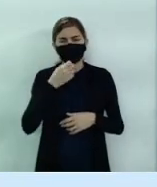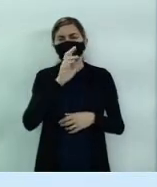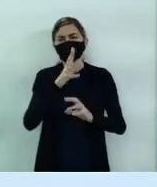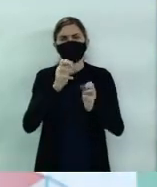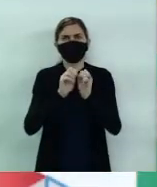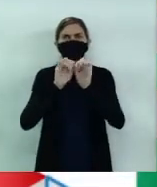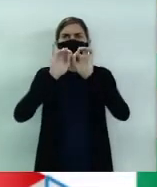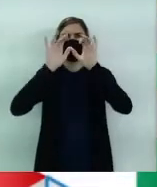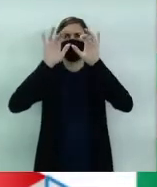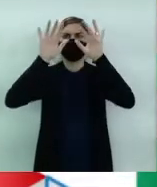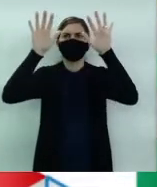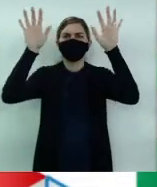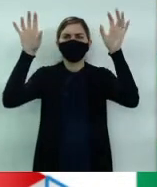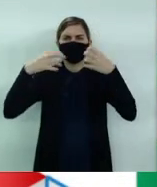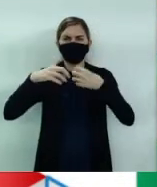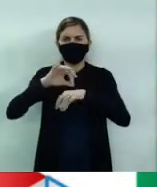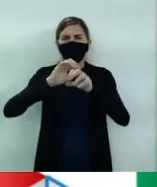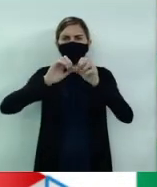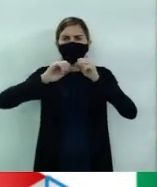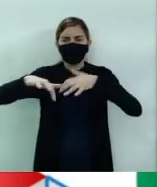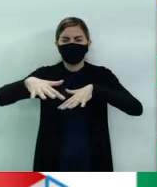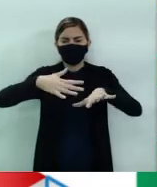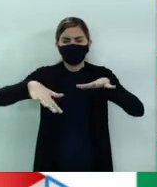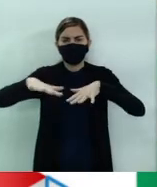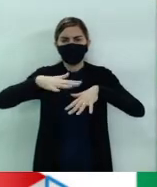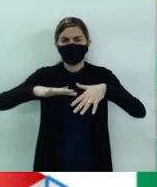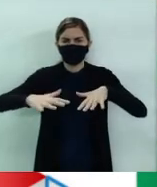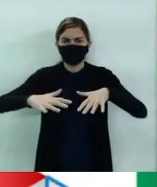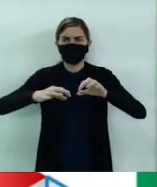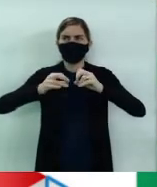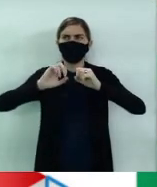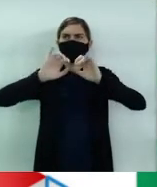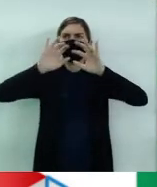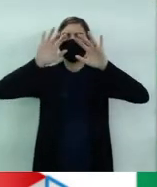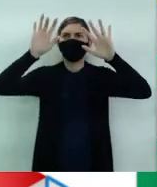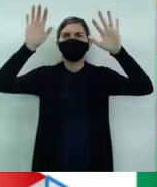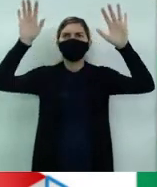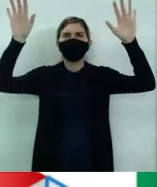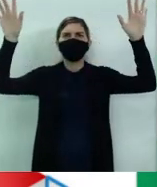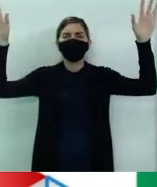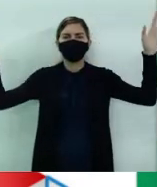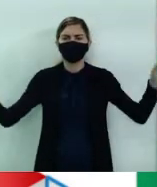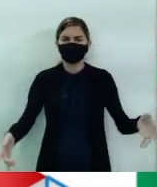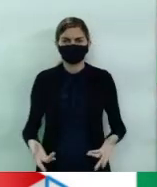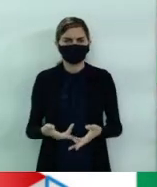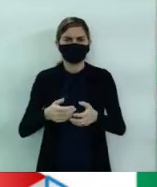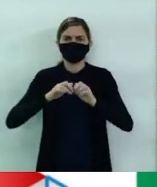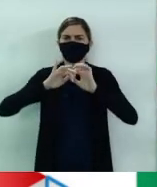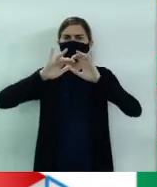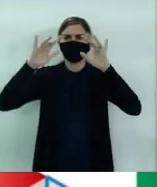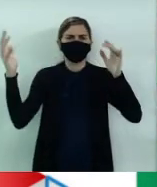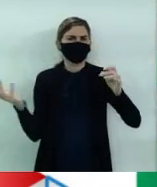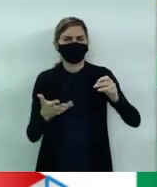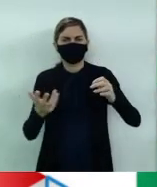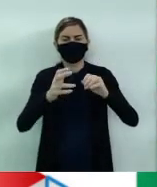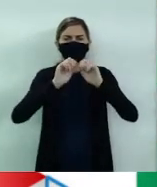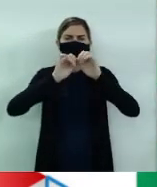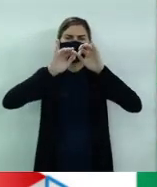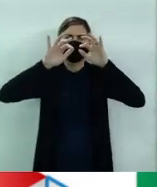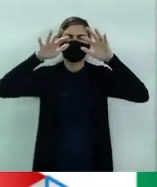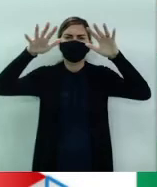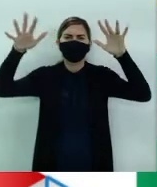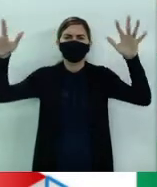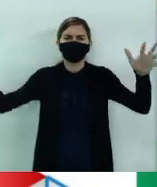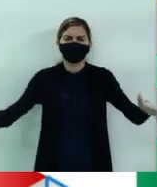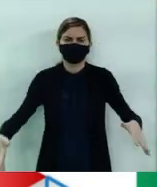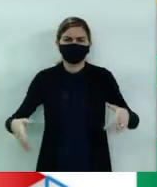as partículas elas se movimentam em todas as direções e com grande velocidade, preenchendo